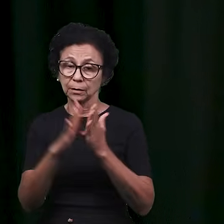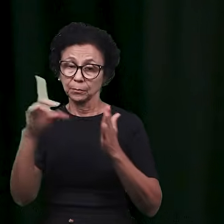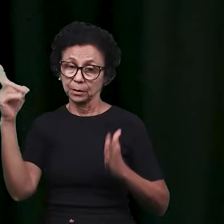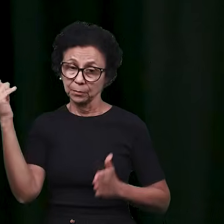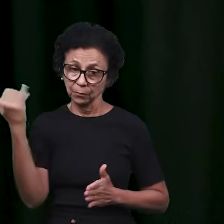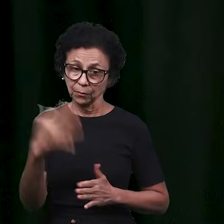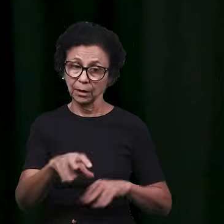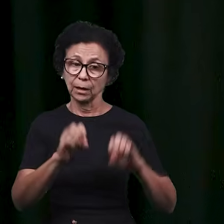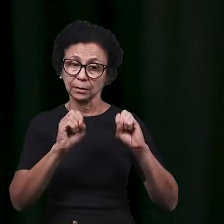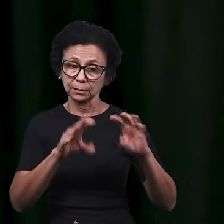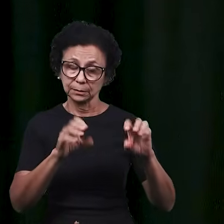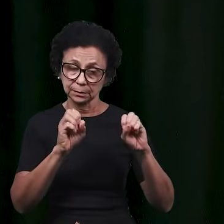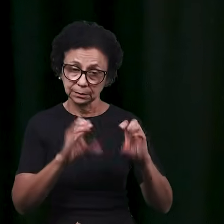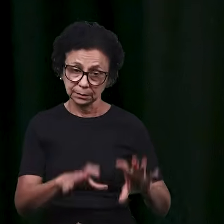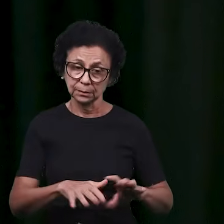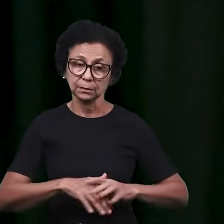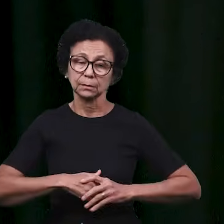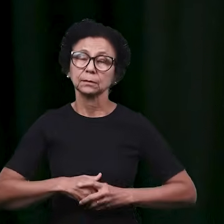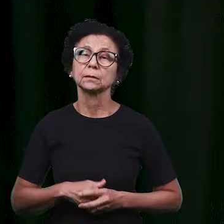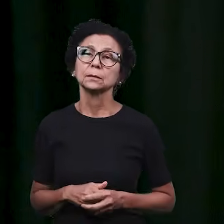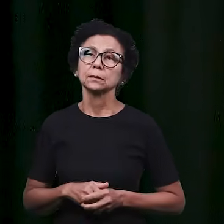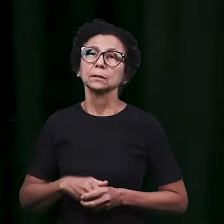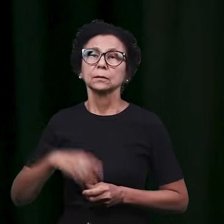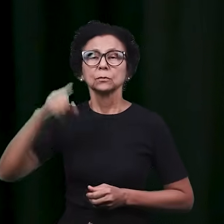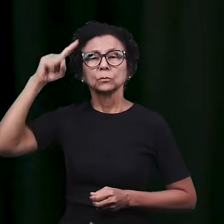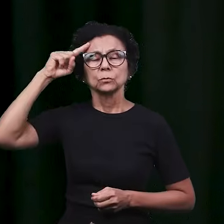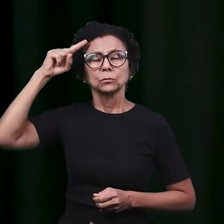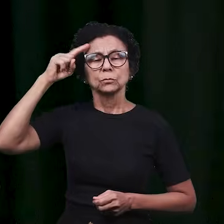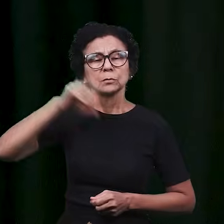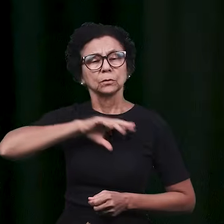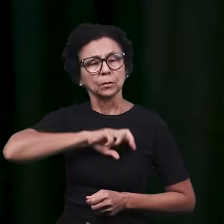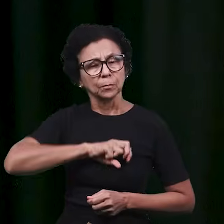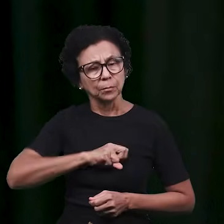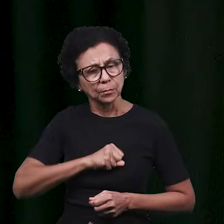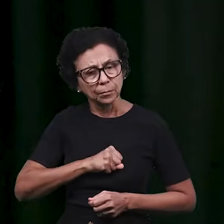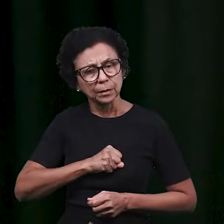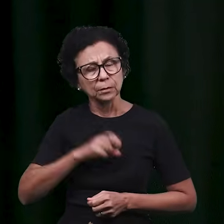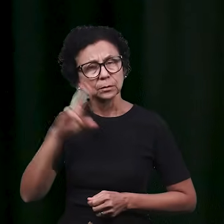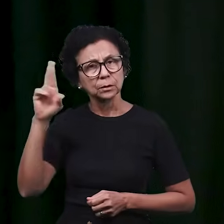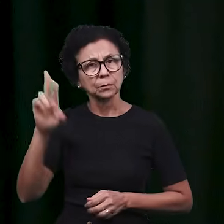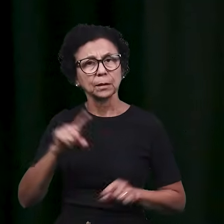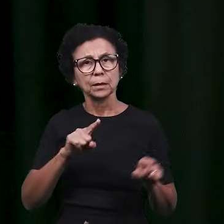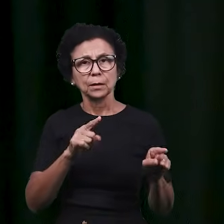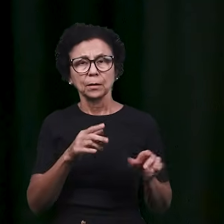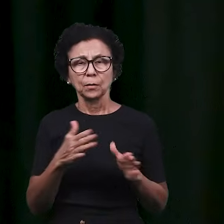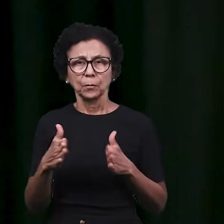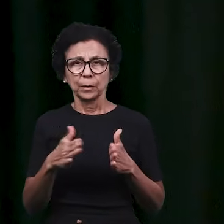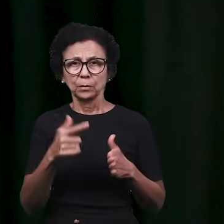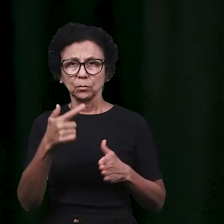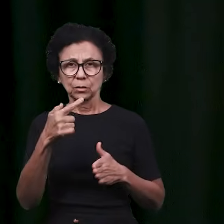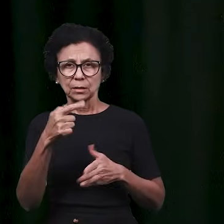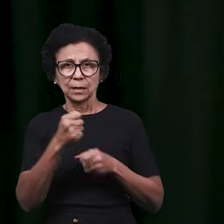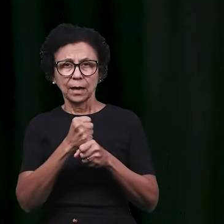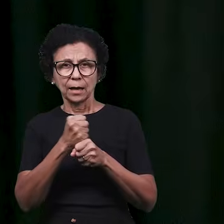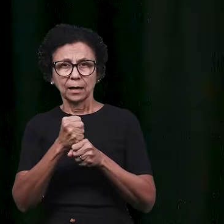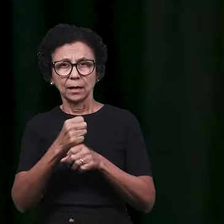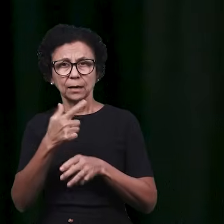ensinando a amar, a estar no coração todo dia. Mas de 7 em 7 anos tinha uma festa solene.